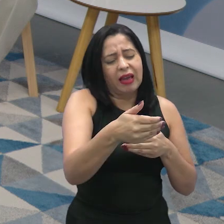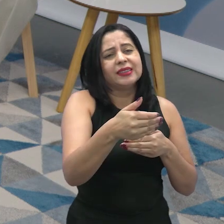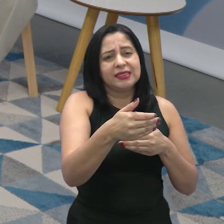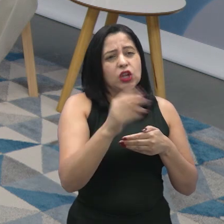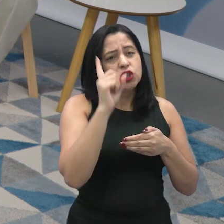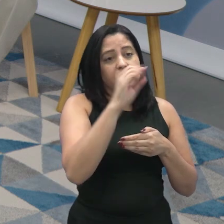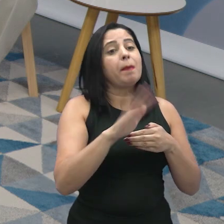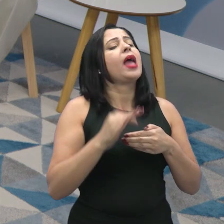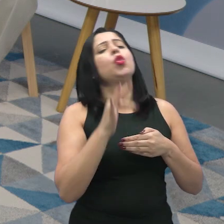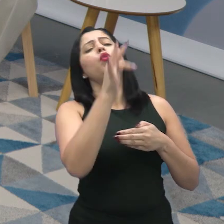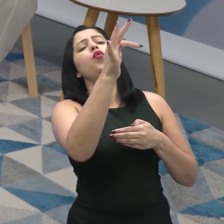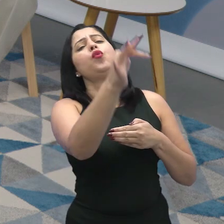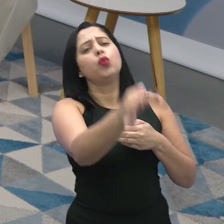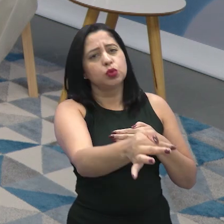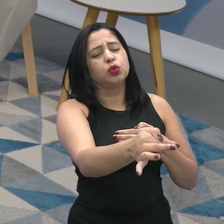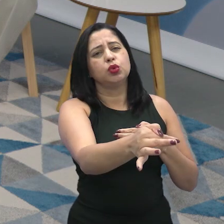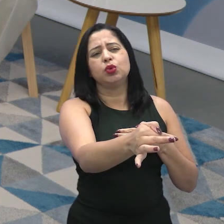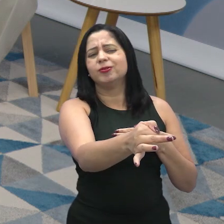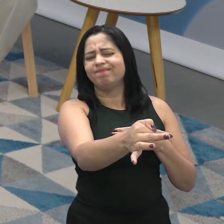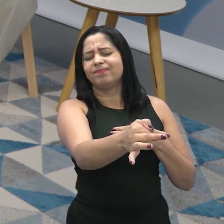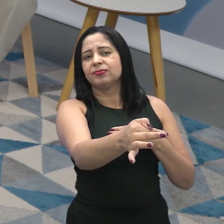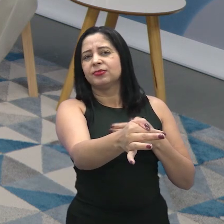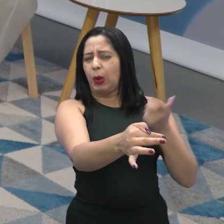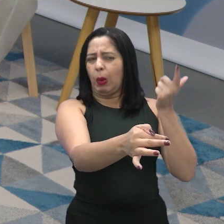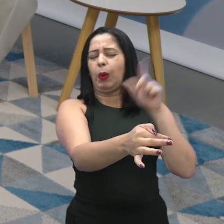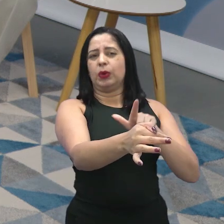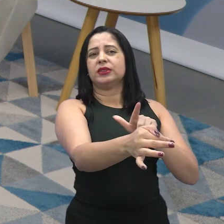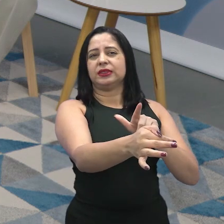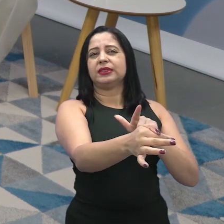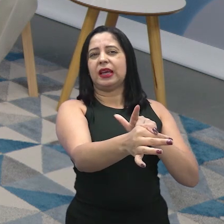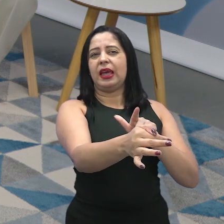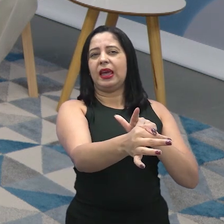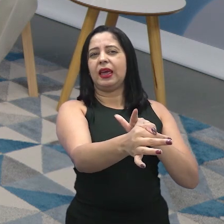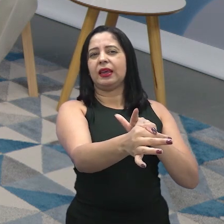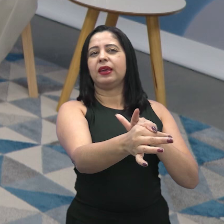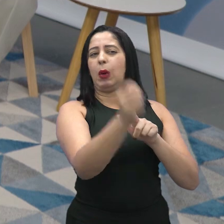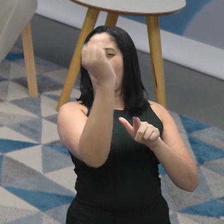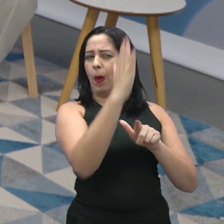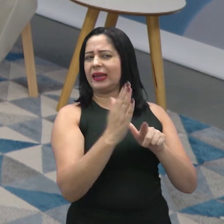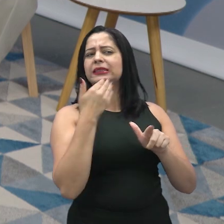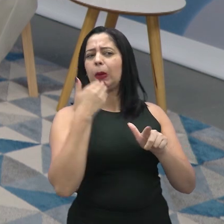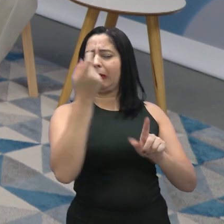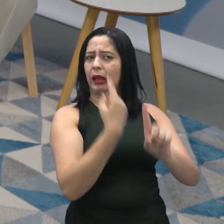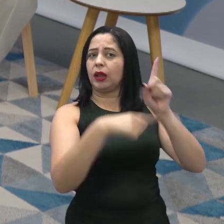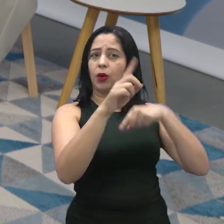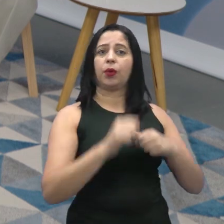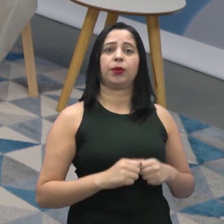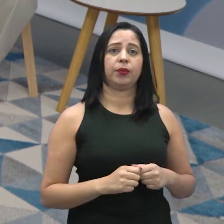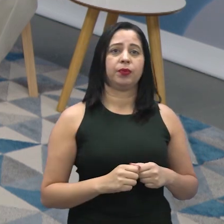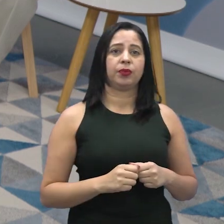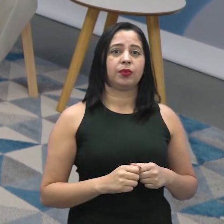mas a médio, longo prazo a gente consegue pensar numa situação de melhora. E eu até